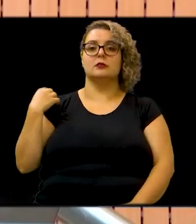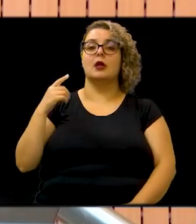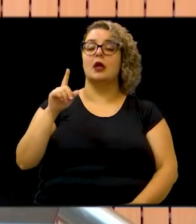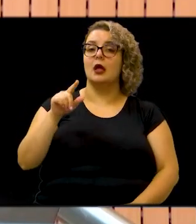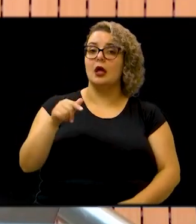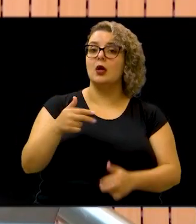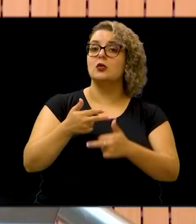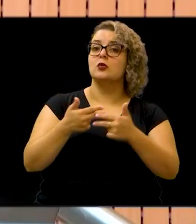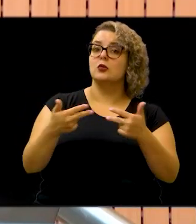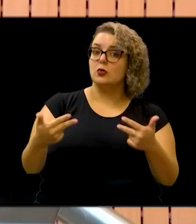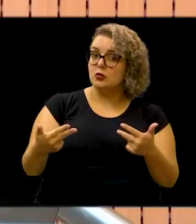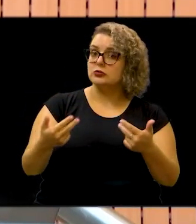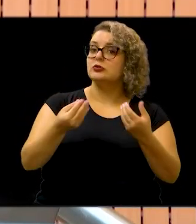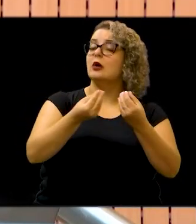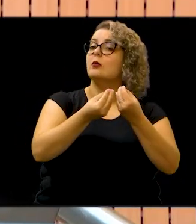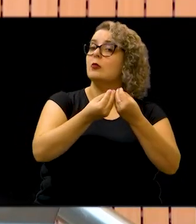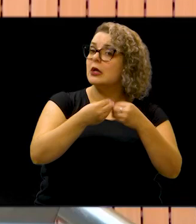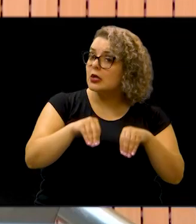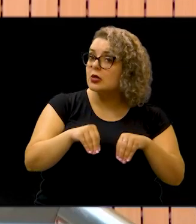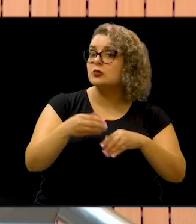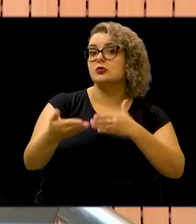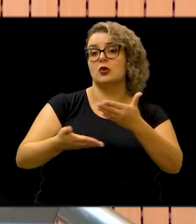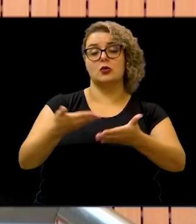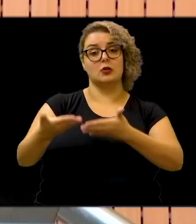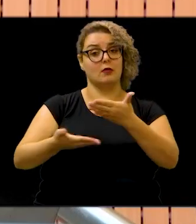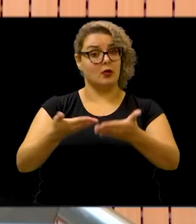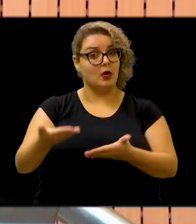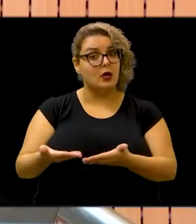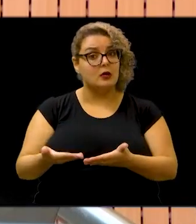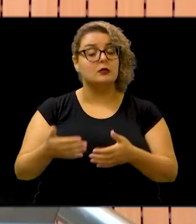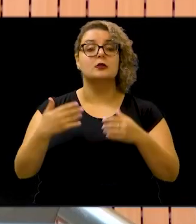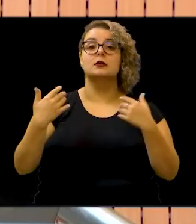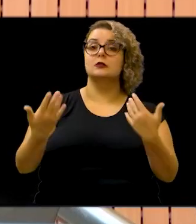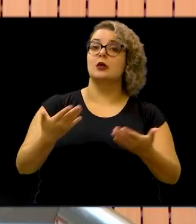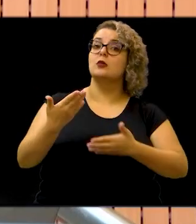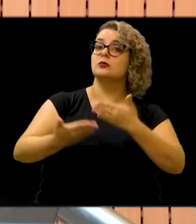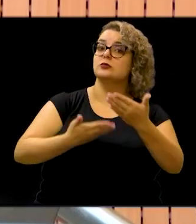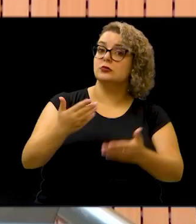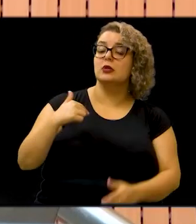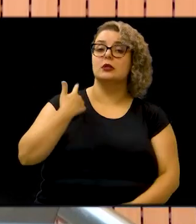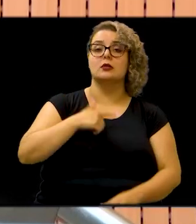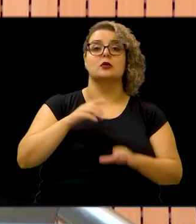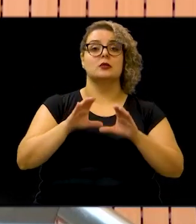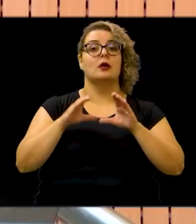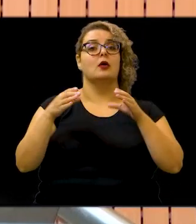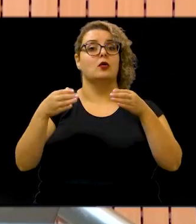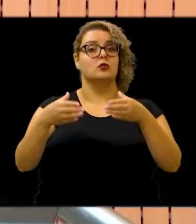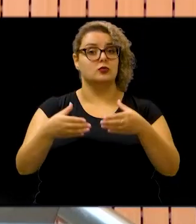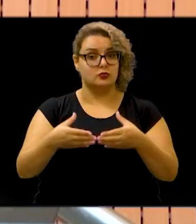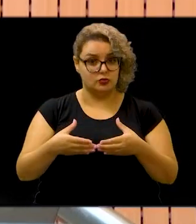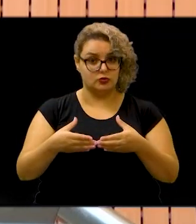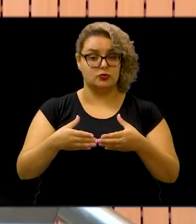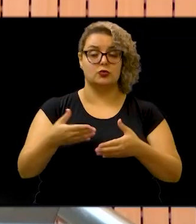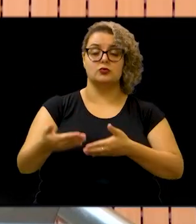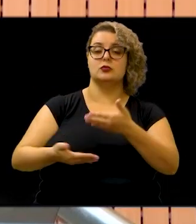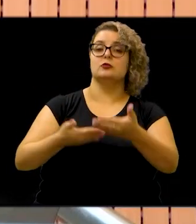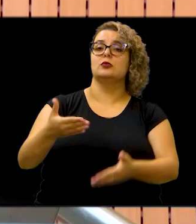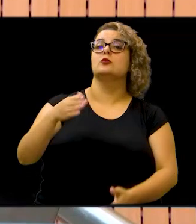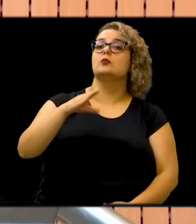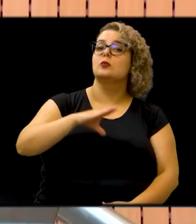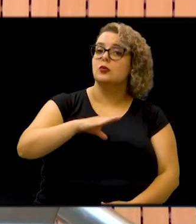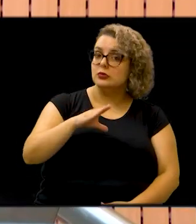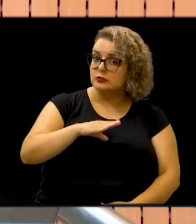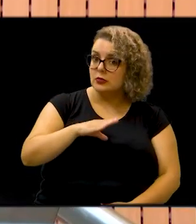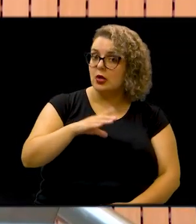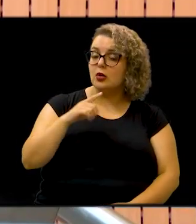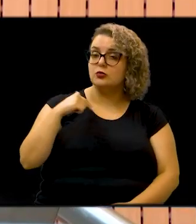ela é algo que vai prejudicar muitos servidores. Então, os servidores da nossa categoria, né, os servidores